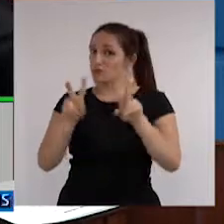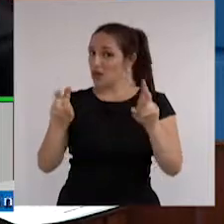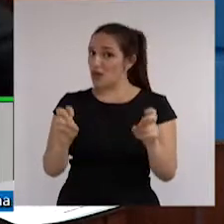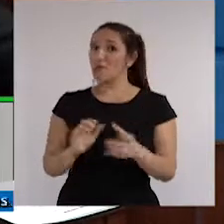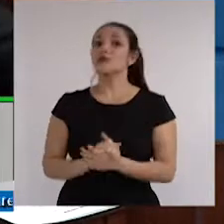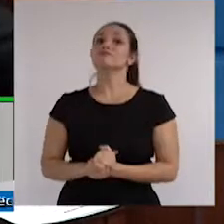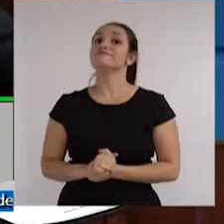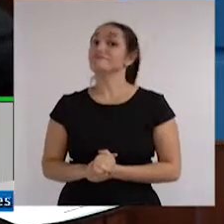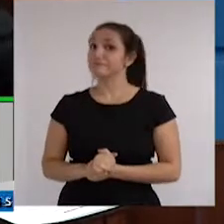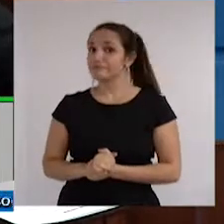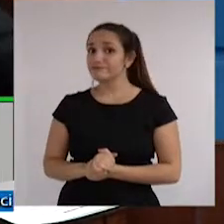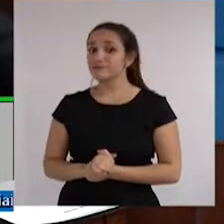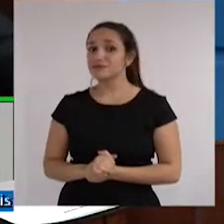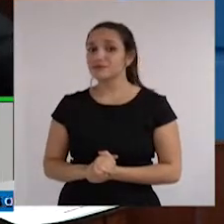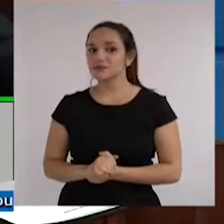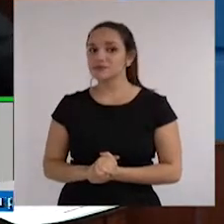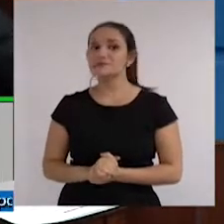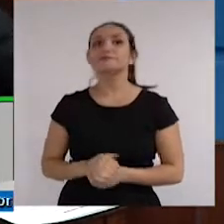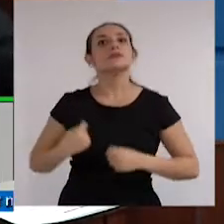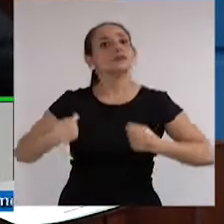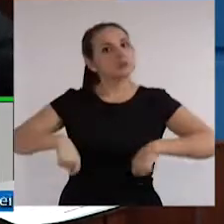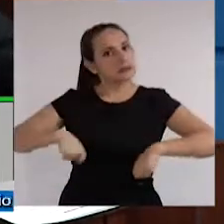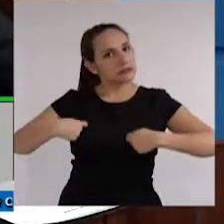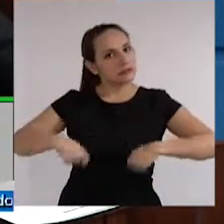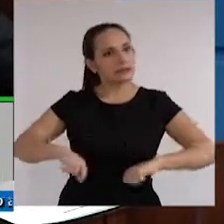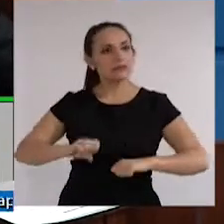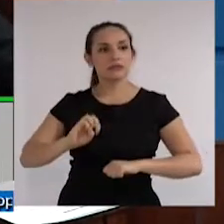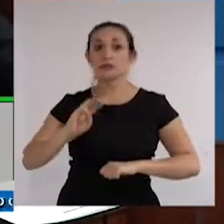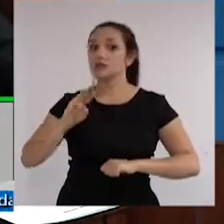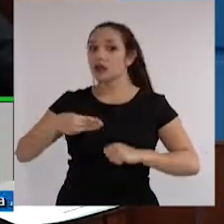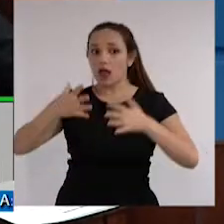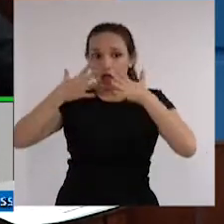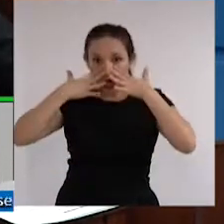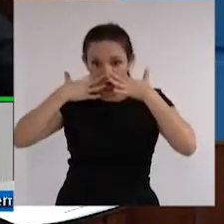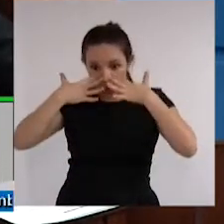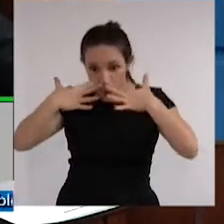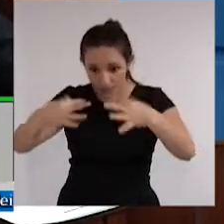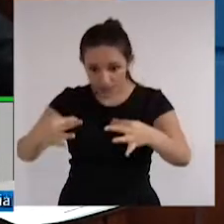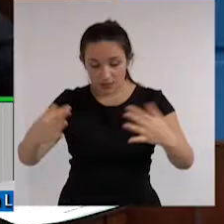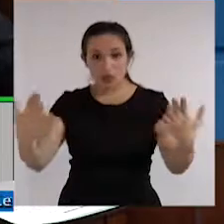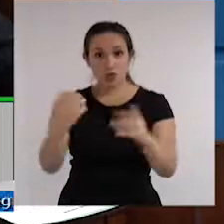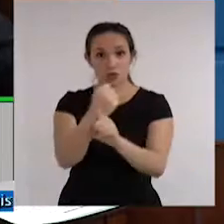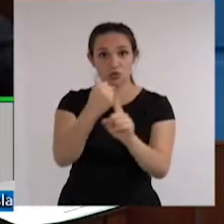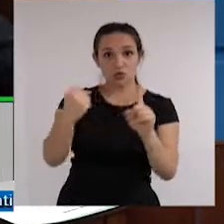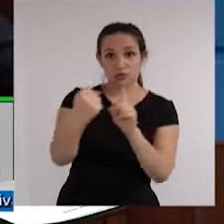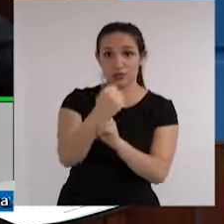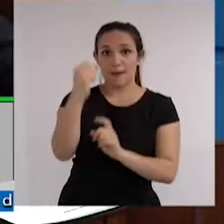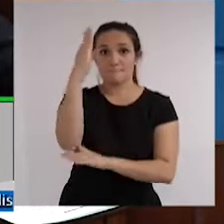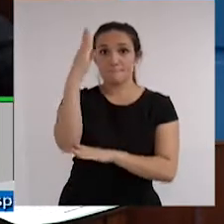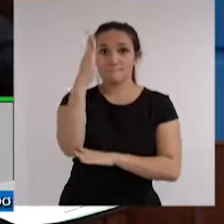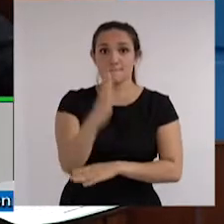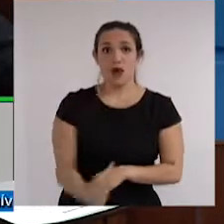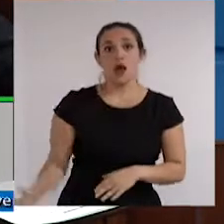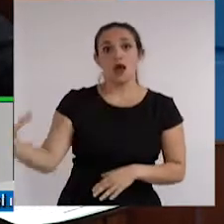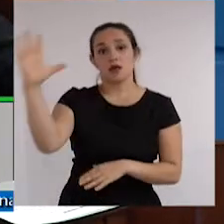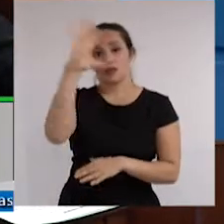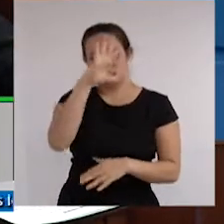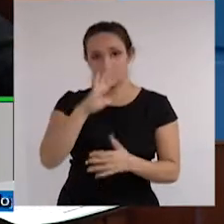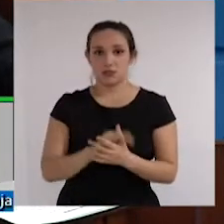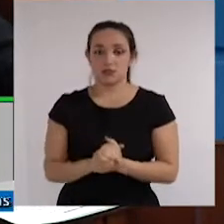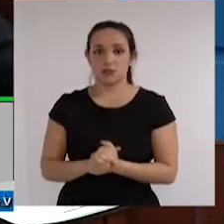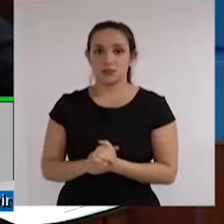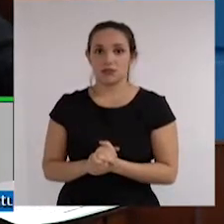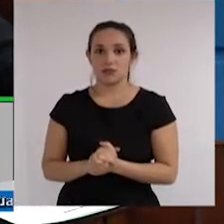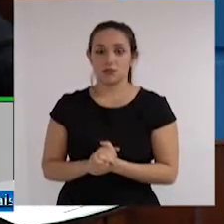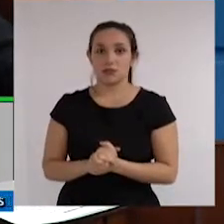que, inclusive, merece atenção da sociedade brasileira para que,